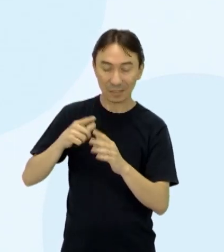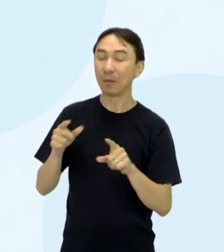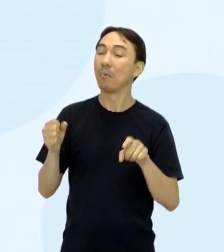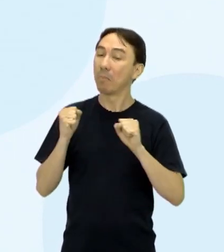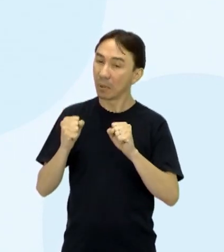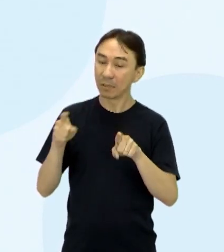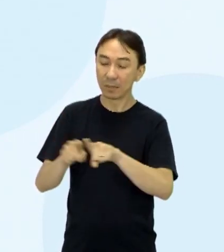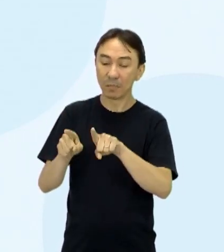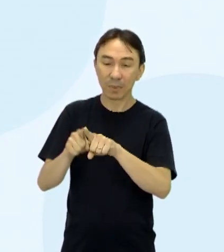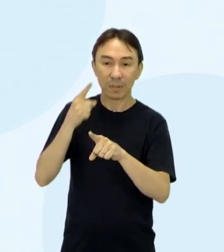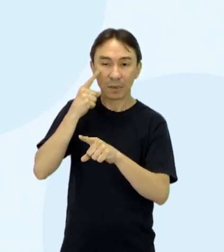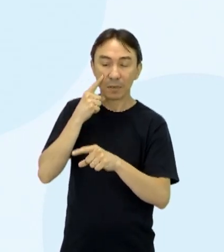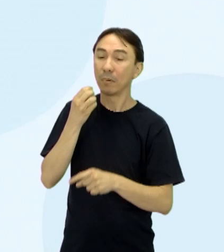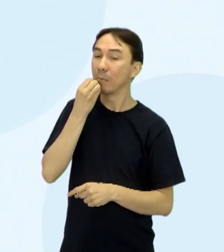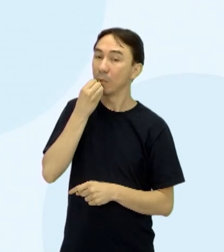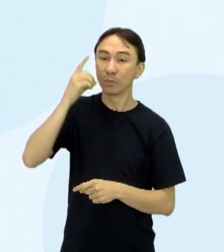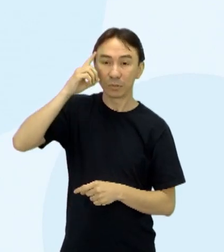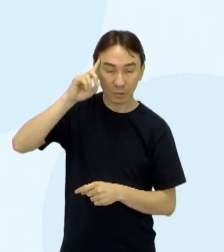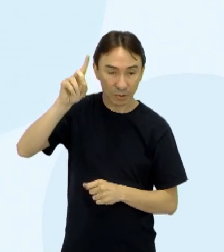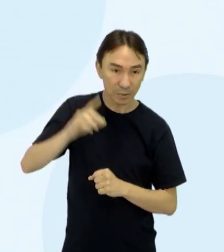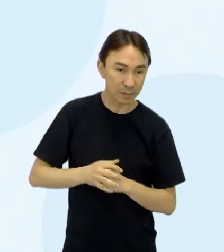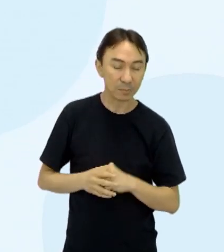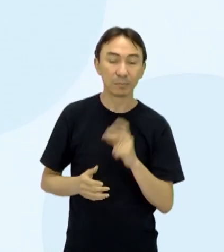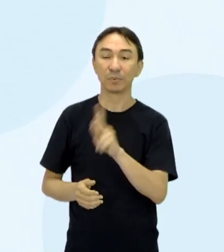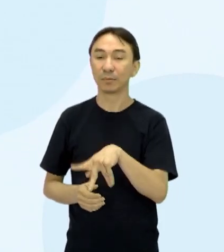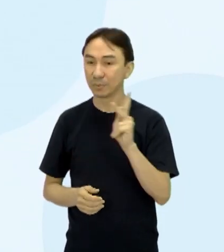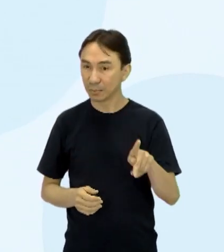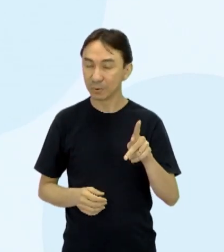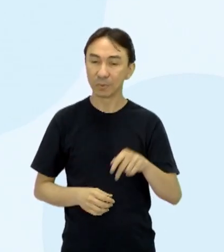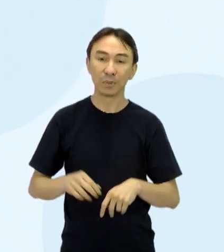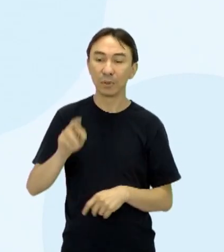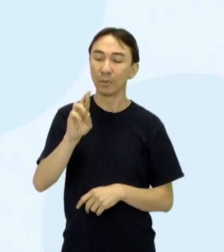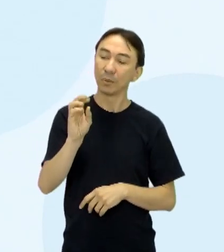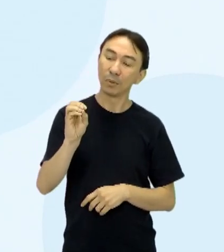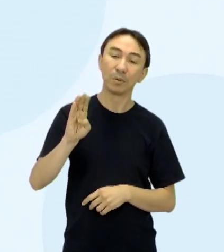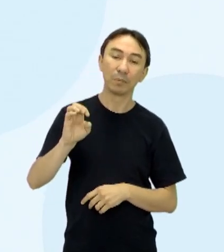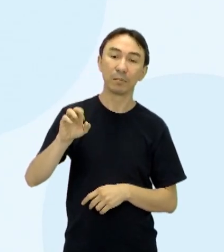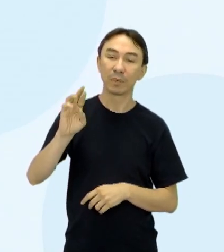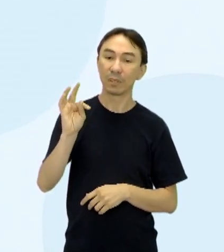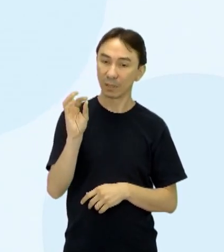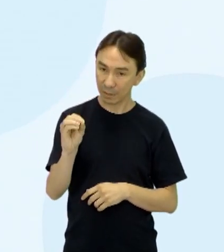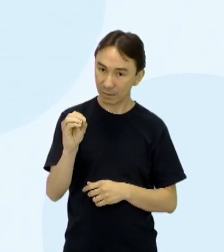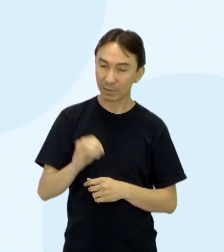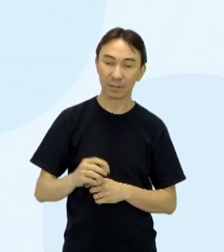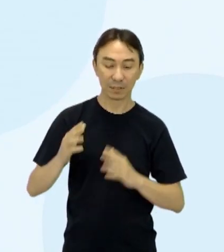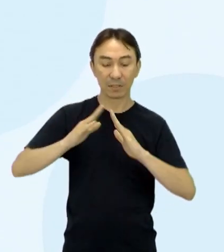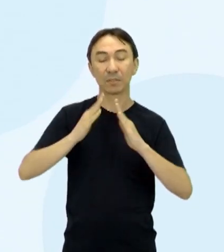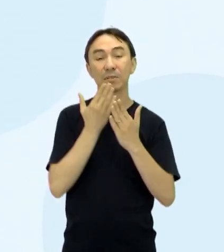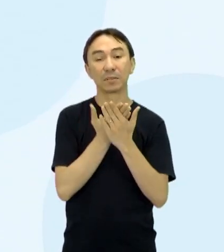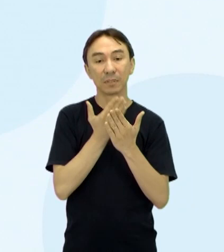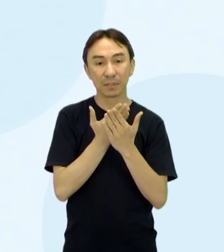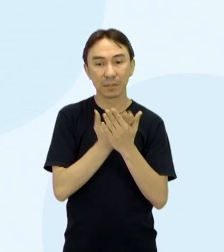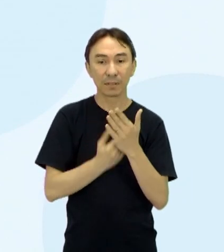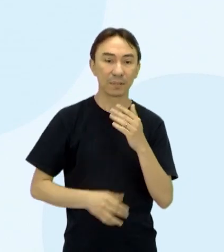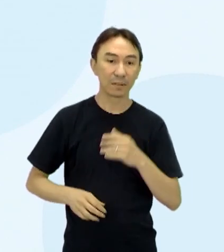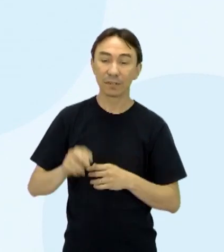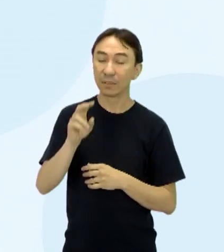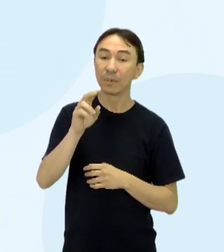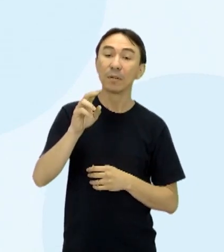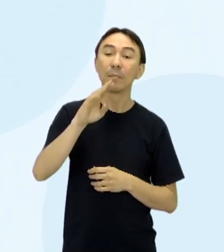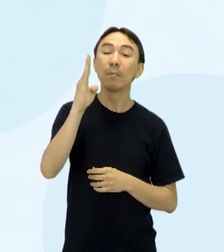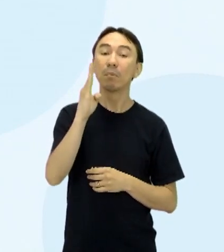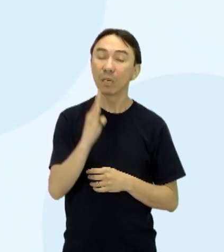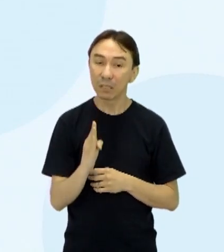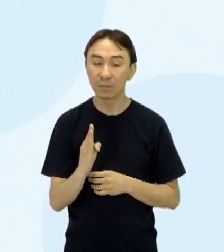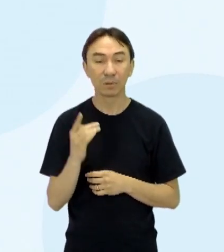Isso, muito bem. Então, o professor Roberto chegou aqui, tá? O pessoal lá da Escola José Nogueira Souza, Vitória, Brasil. Então, bom